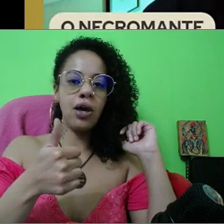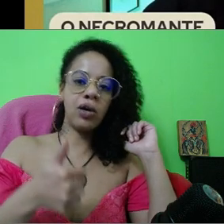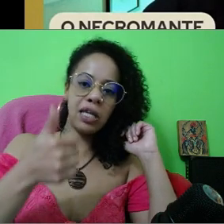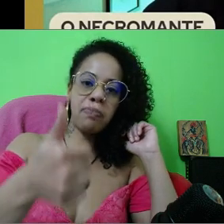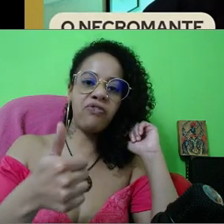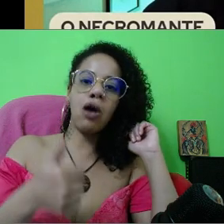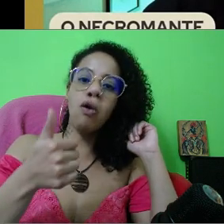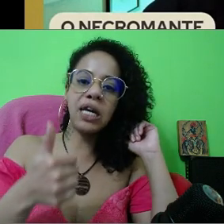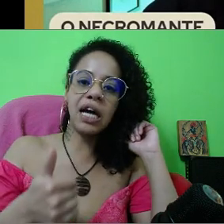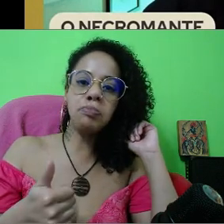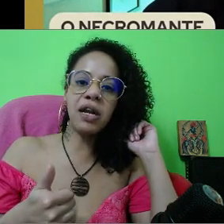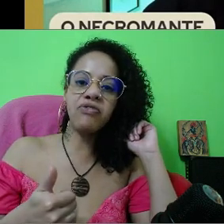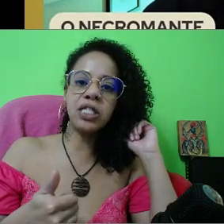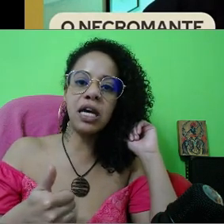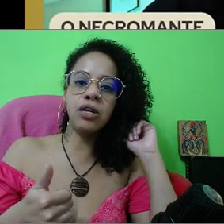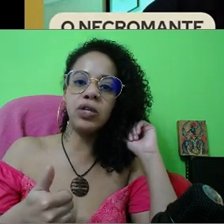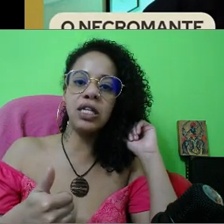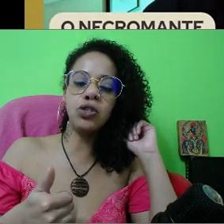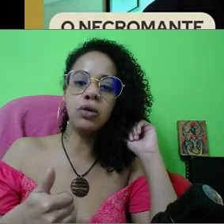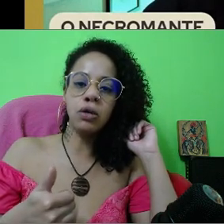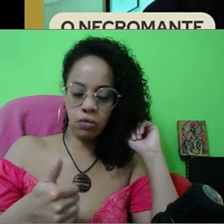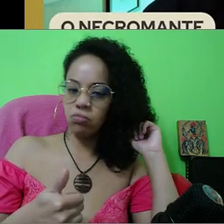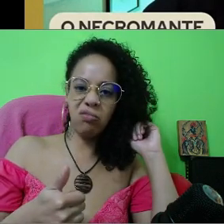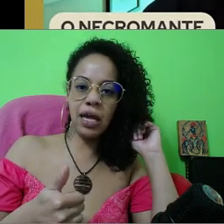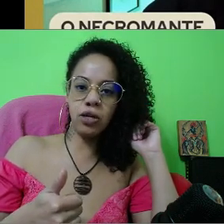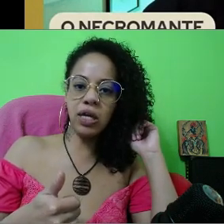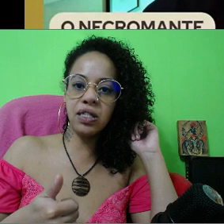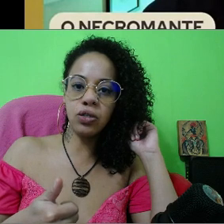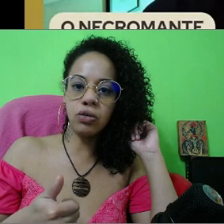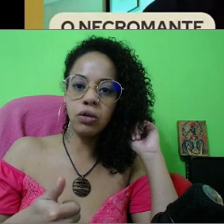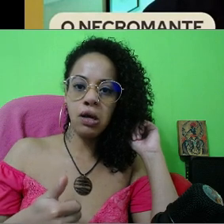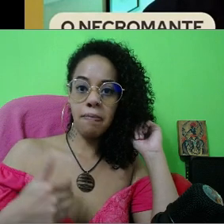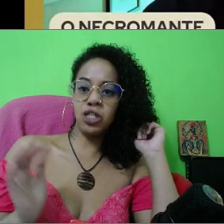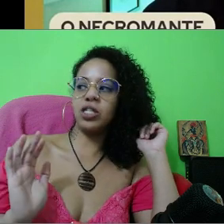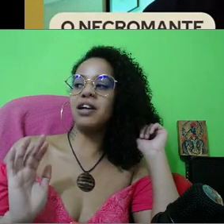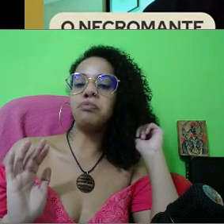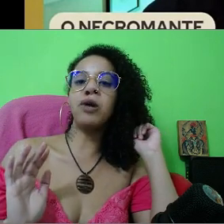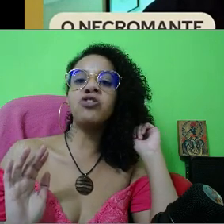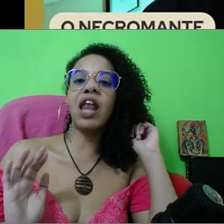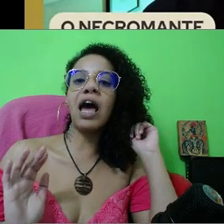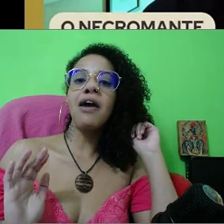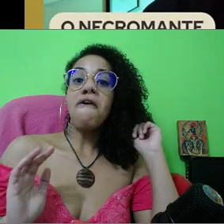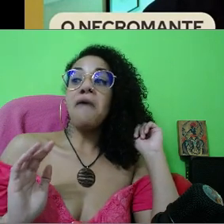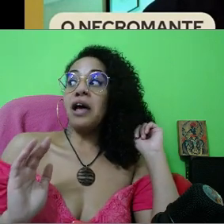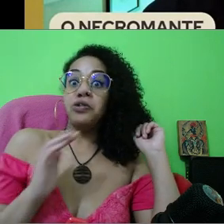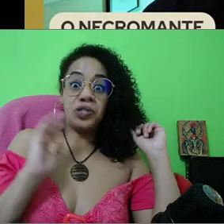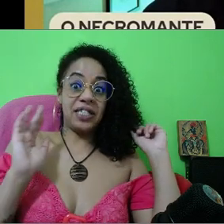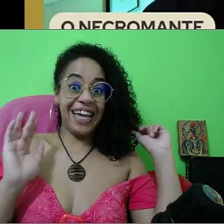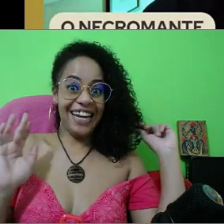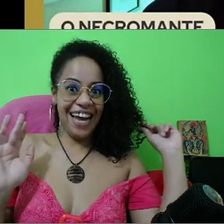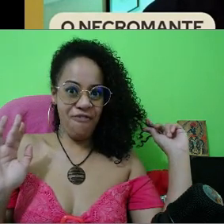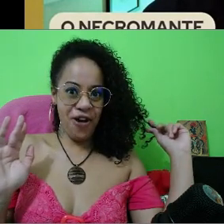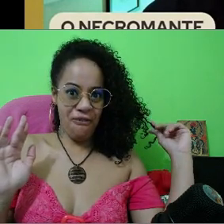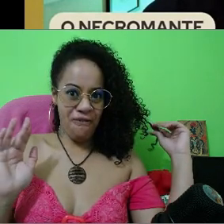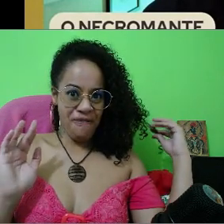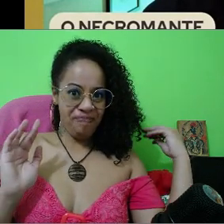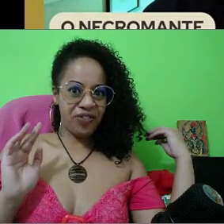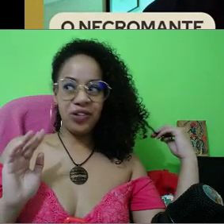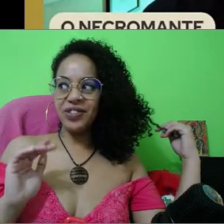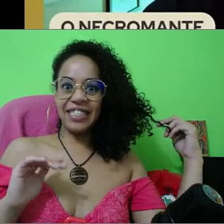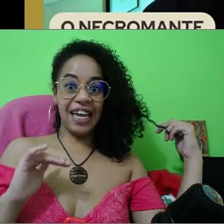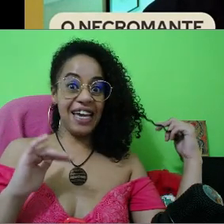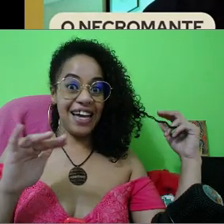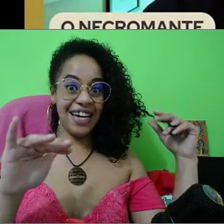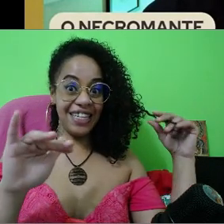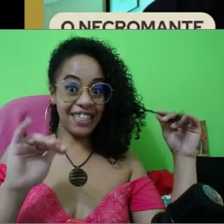referenciar né quando é para falar obrigado pela força aí no início aí não existe imagina não pode falar eu não sei né meu